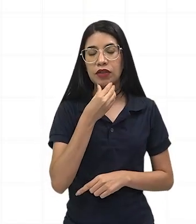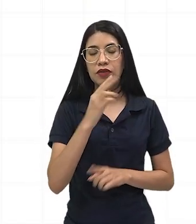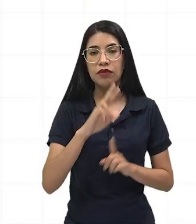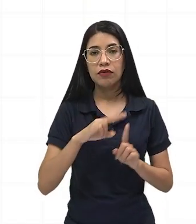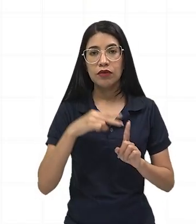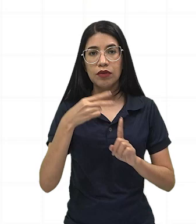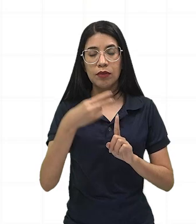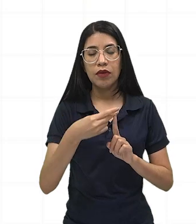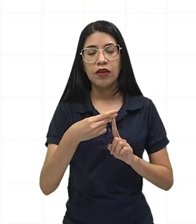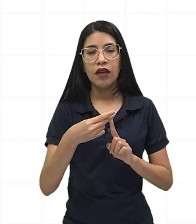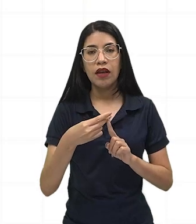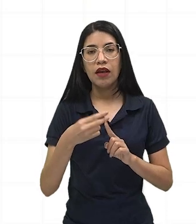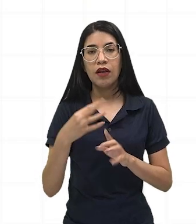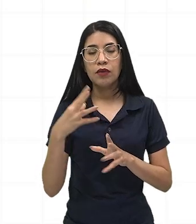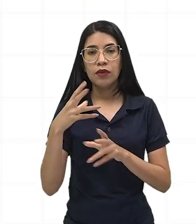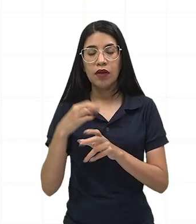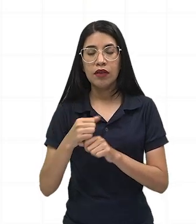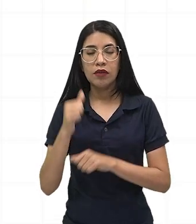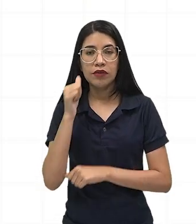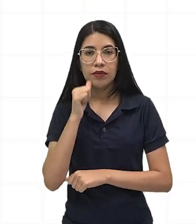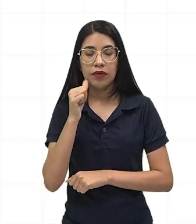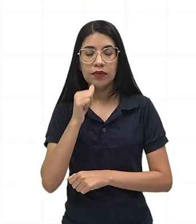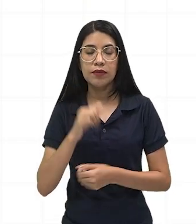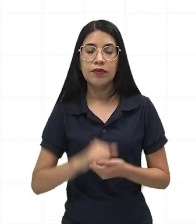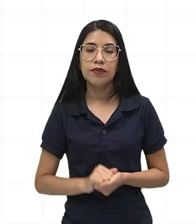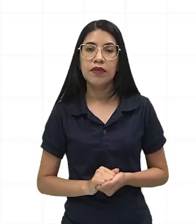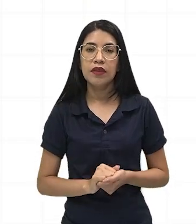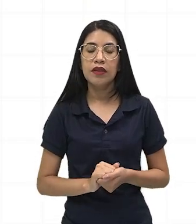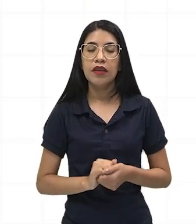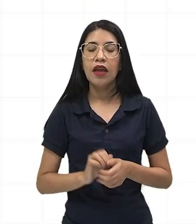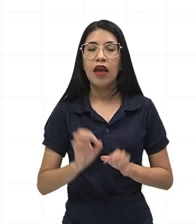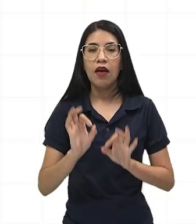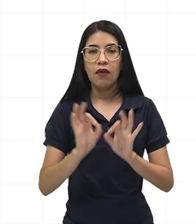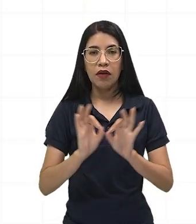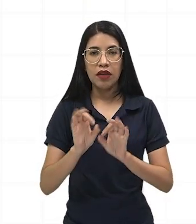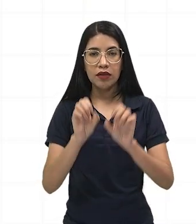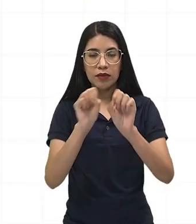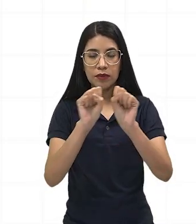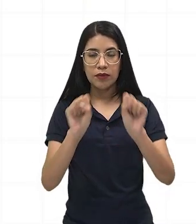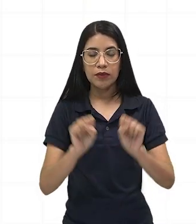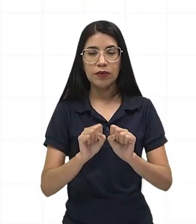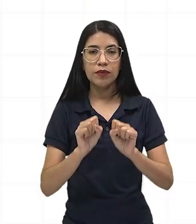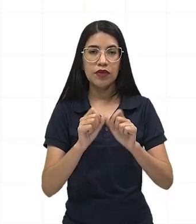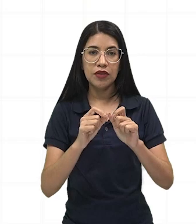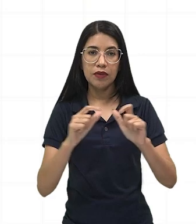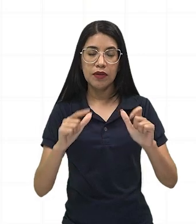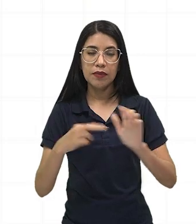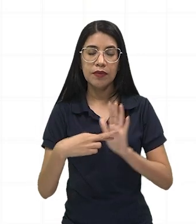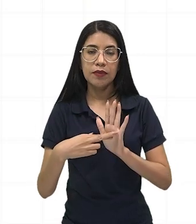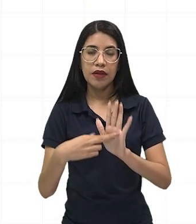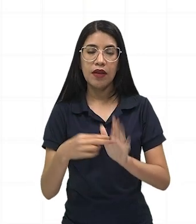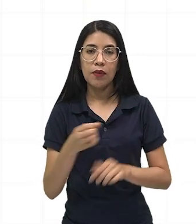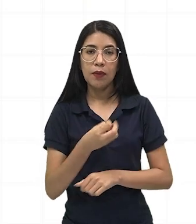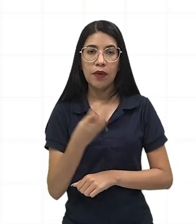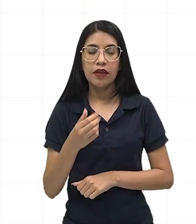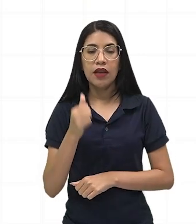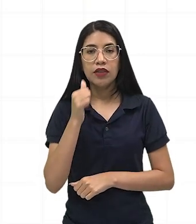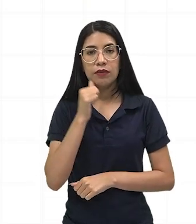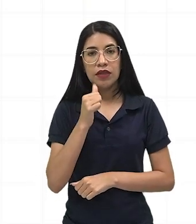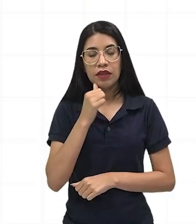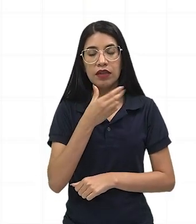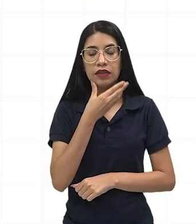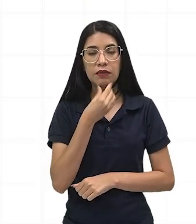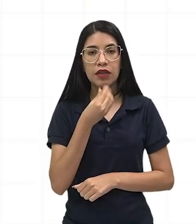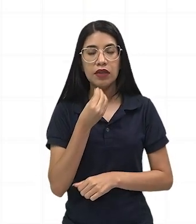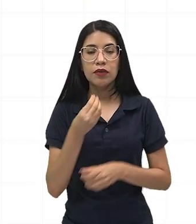dobro do número de meninas. Escreva um sistema de equações que represente a quantidade de meninos e meninas da